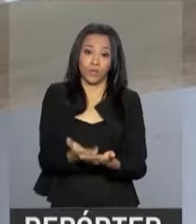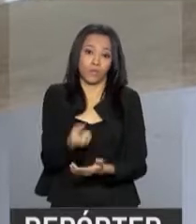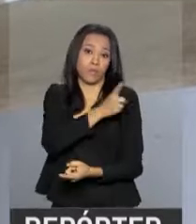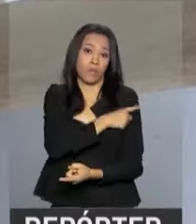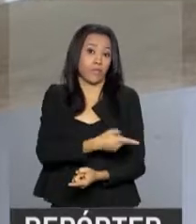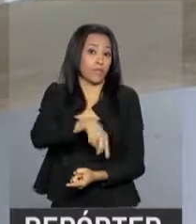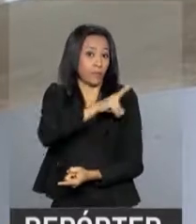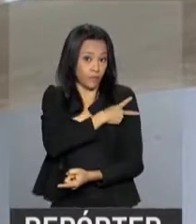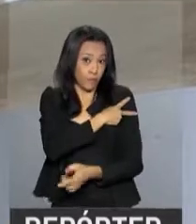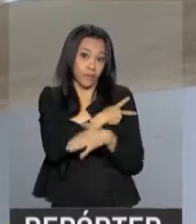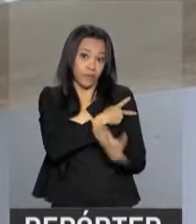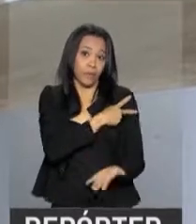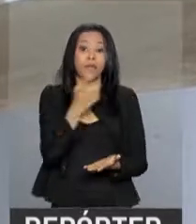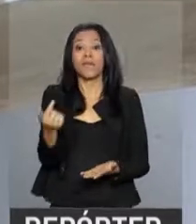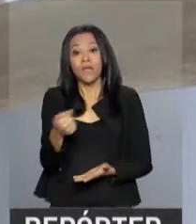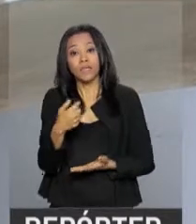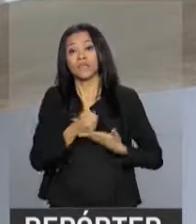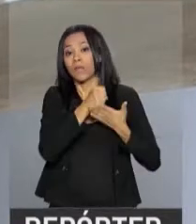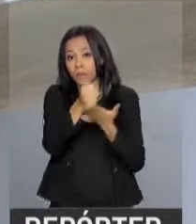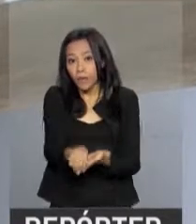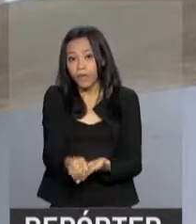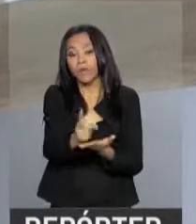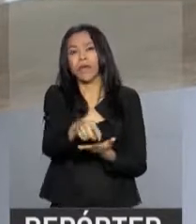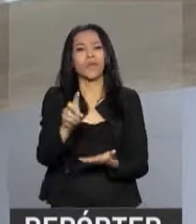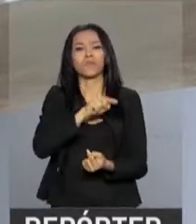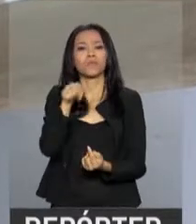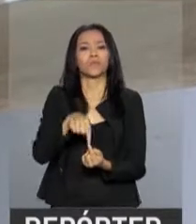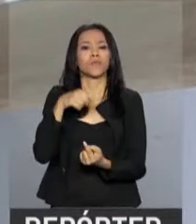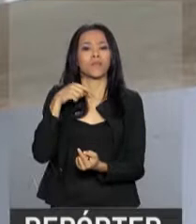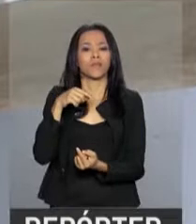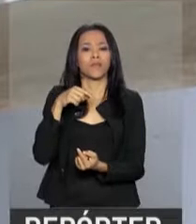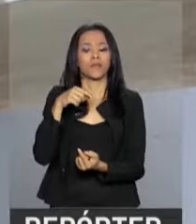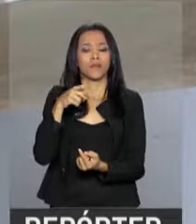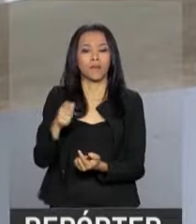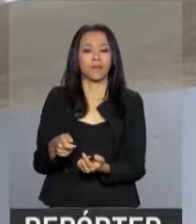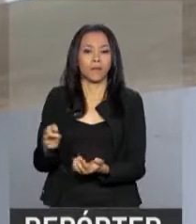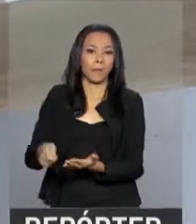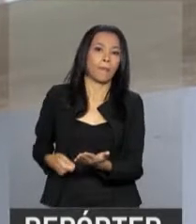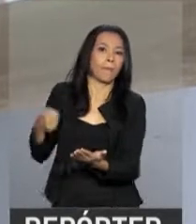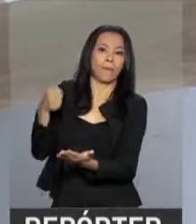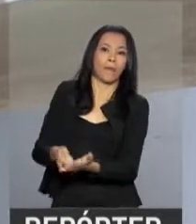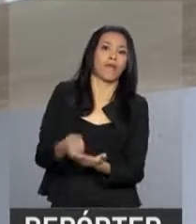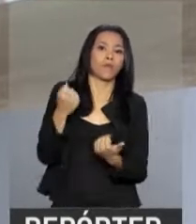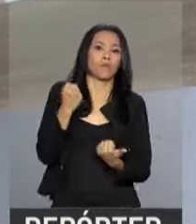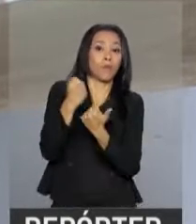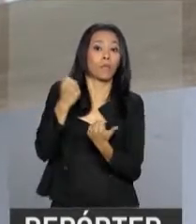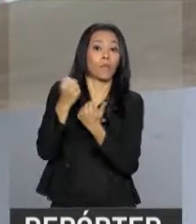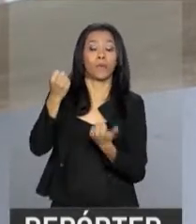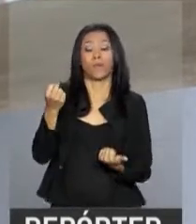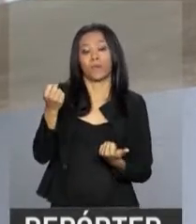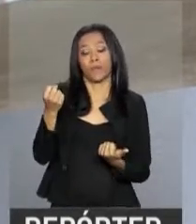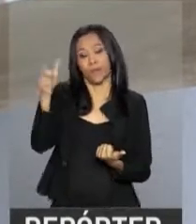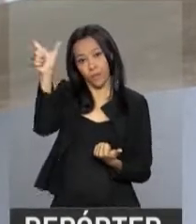fundamental esse apoio é a contratação é o pagamento de um assistente pedagógico que vai ajudar os professores